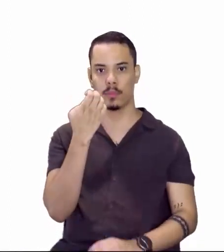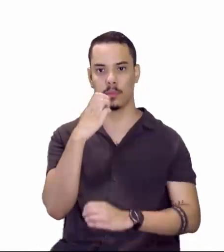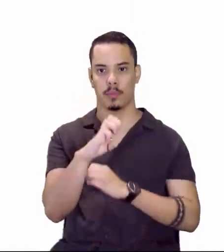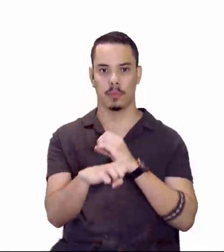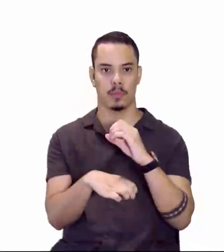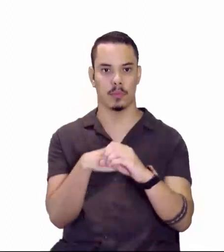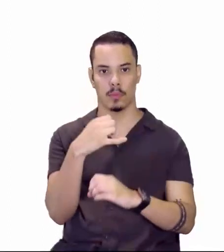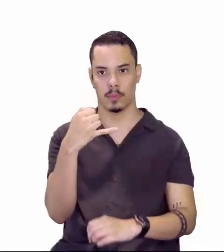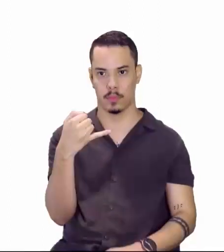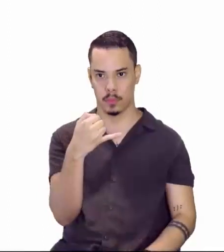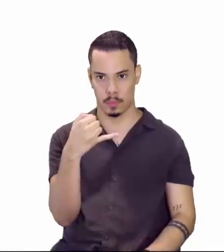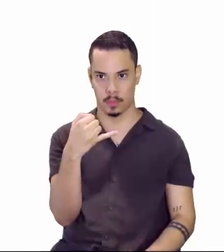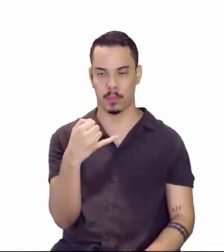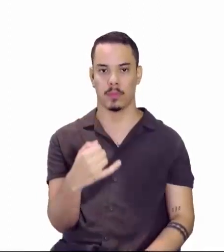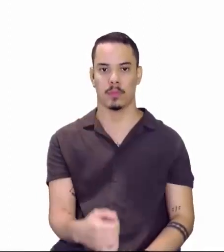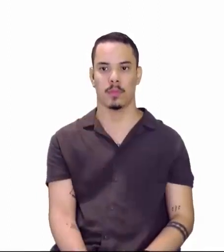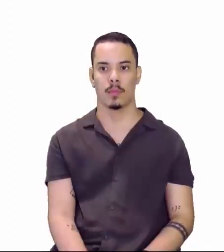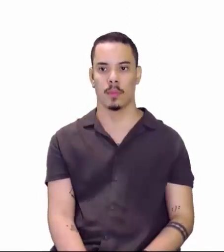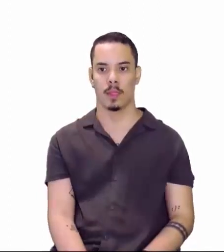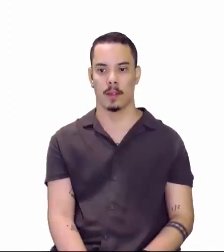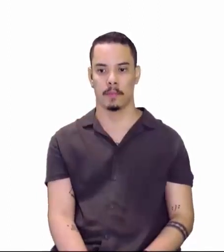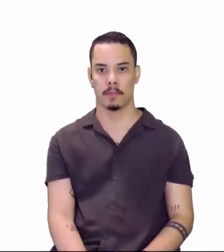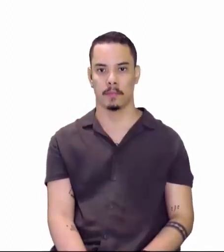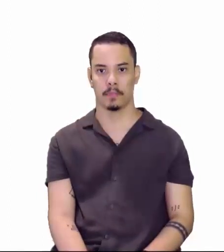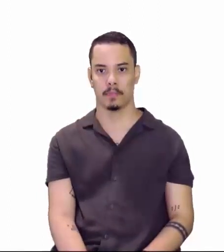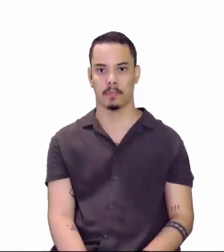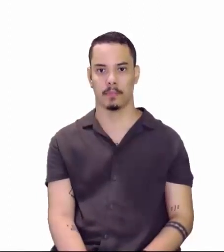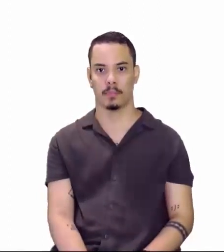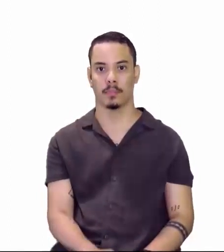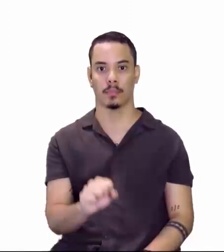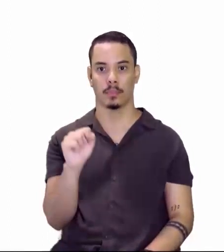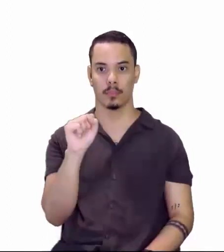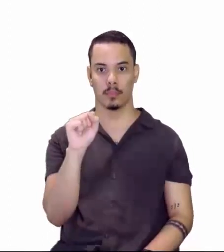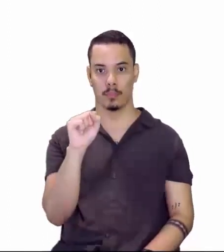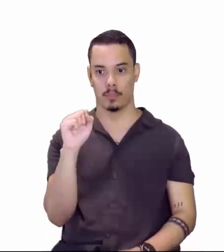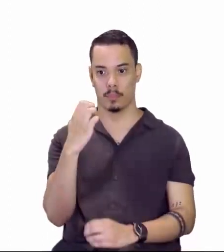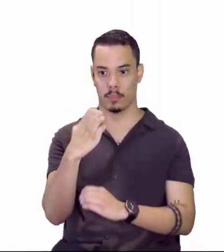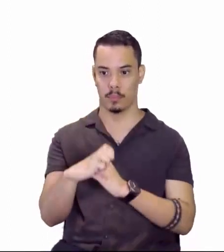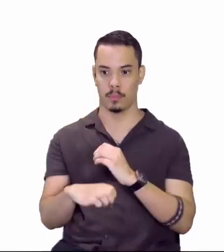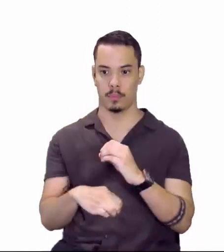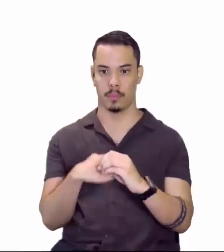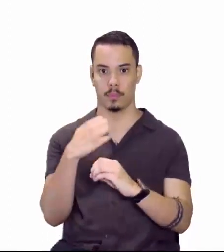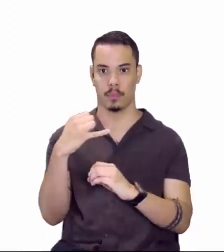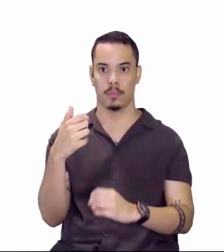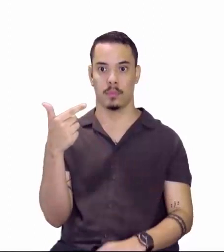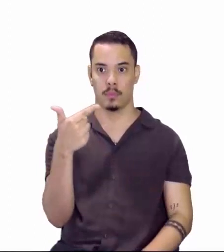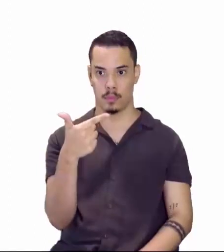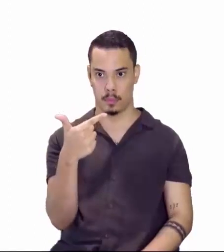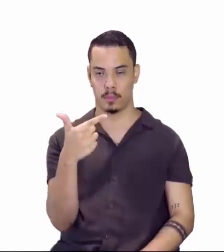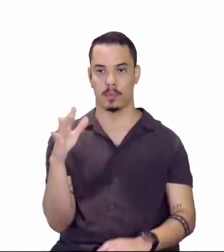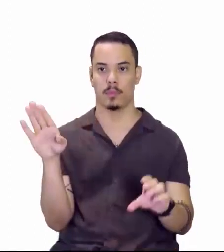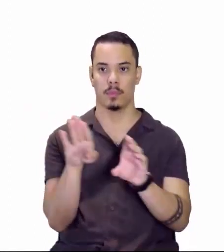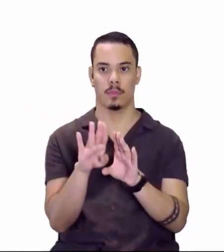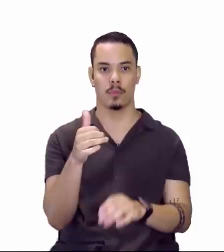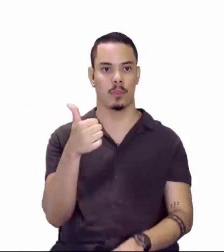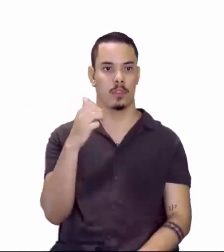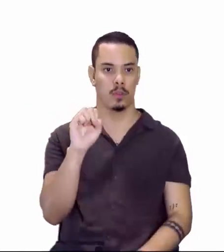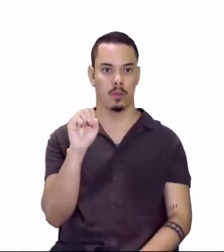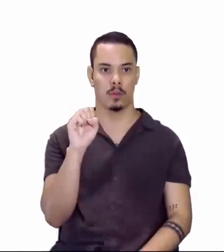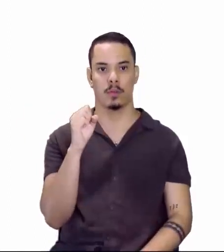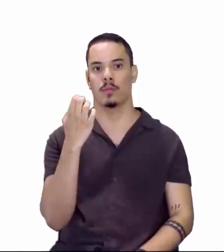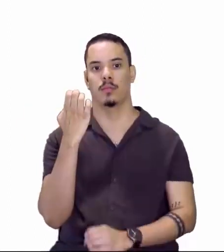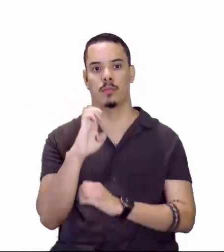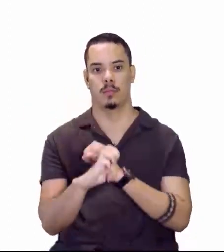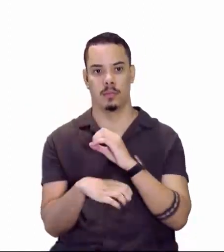primeira camada, 8 elétrons na segunda camada, 18 elétrons na terceira